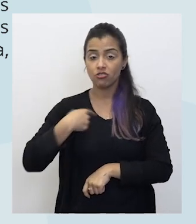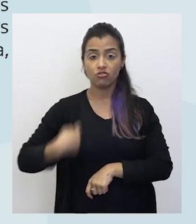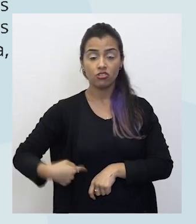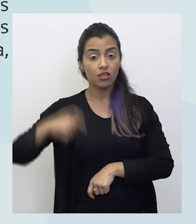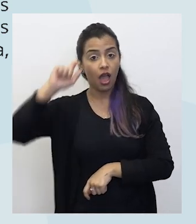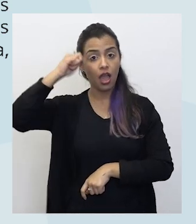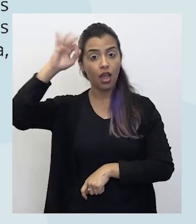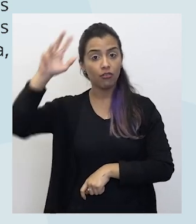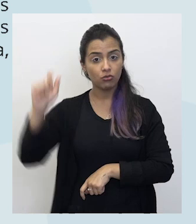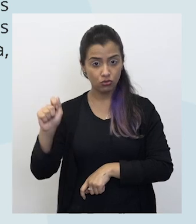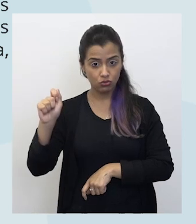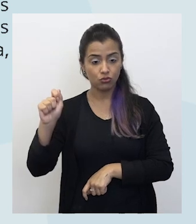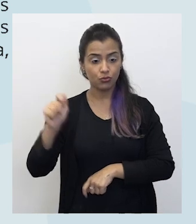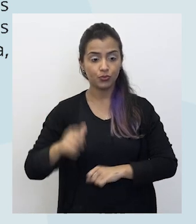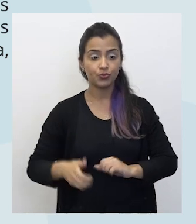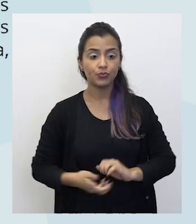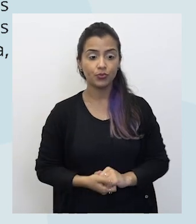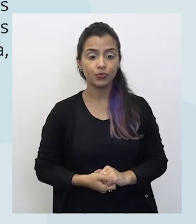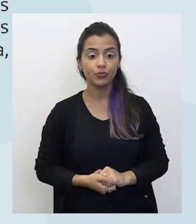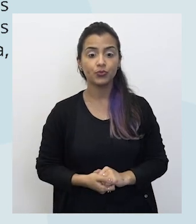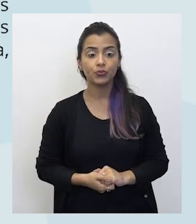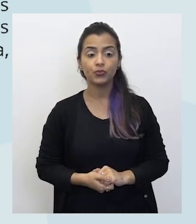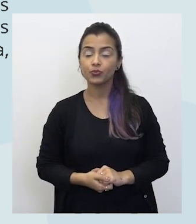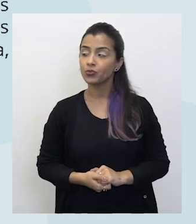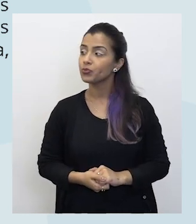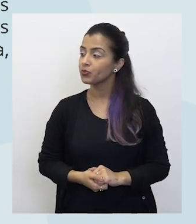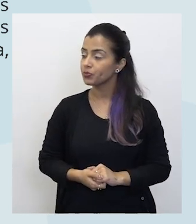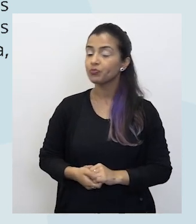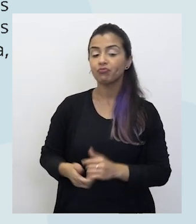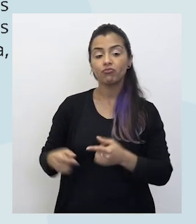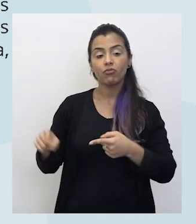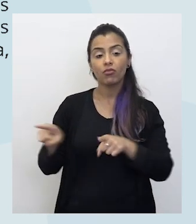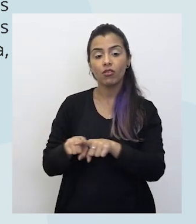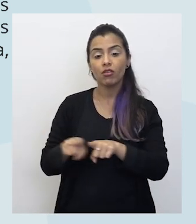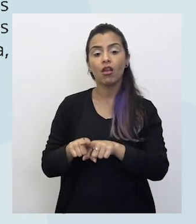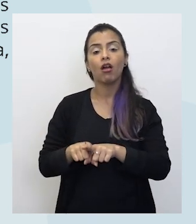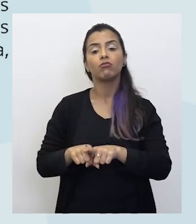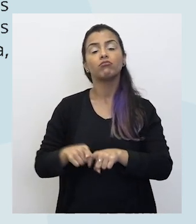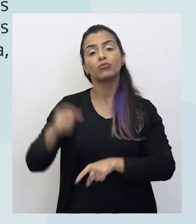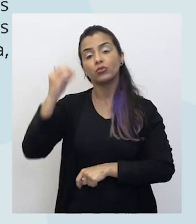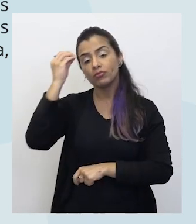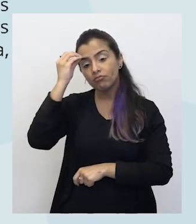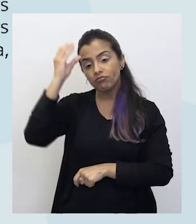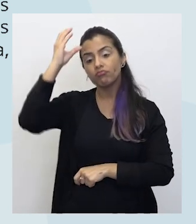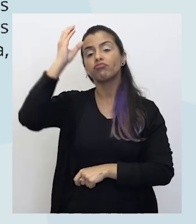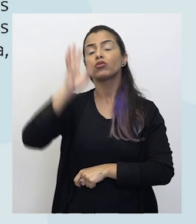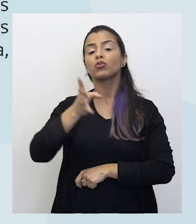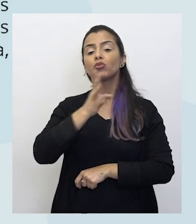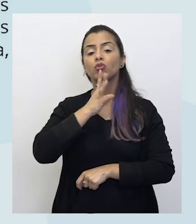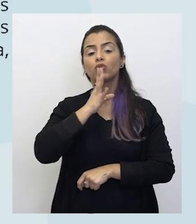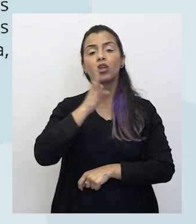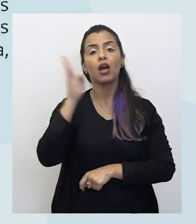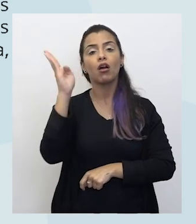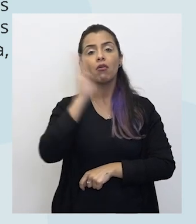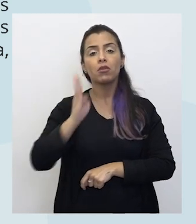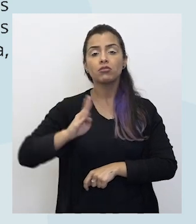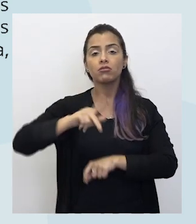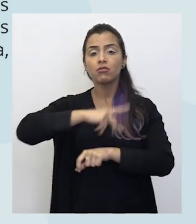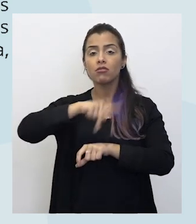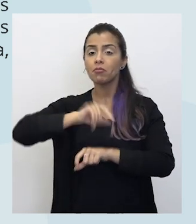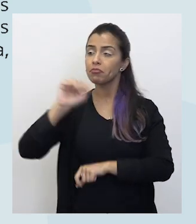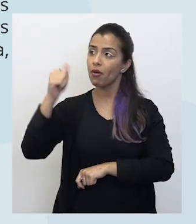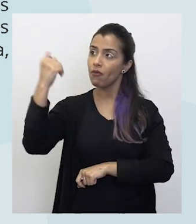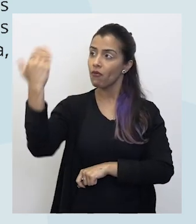unidade temática, conexões e escalas. E o objeto do conhecimento, corporações e organismos internacionais e do